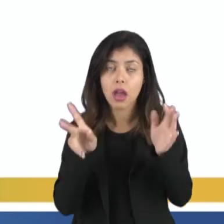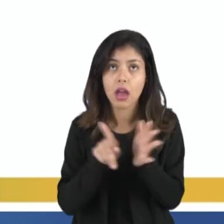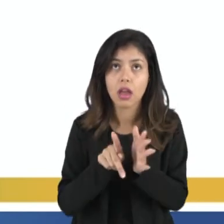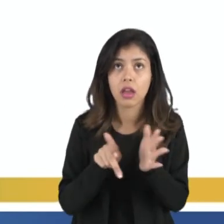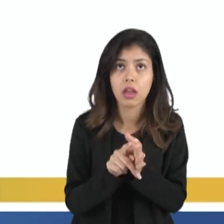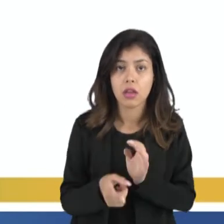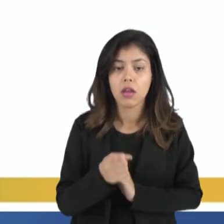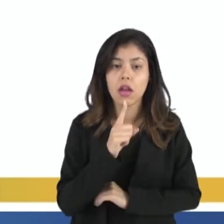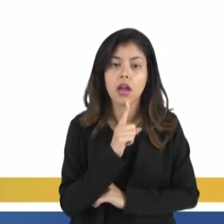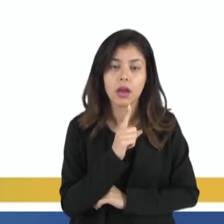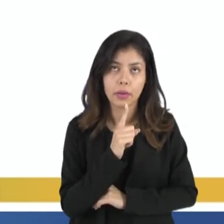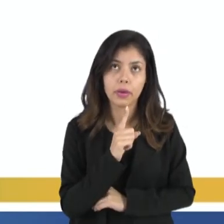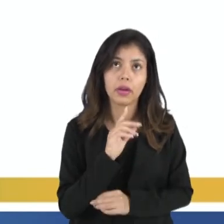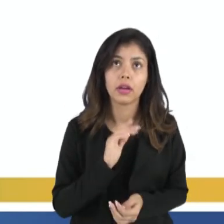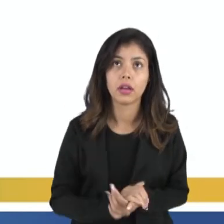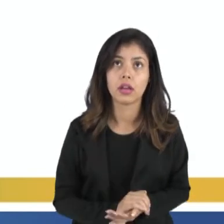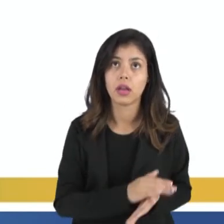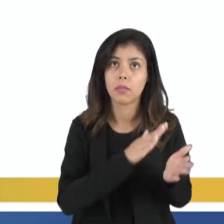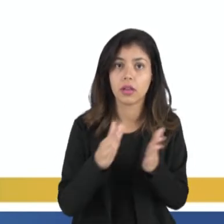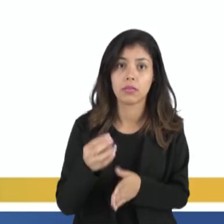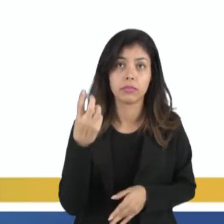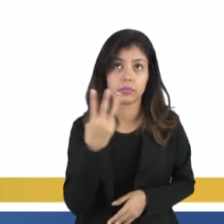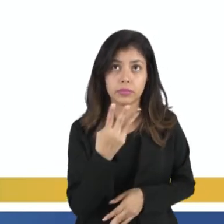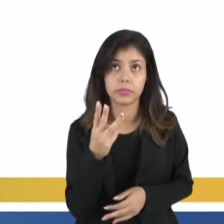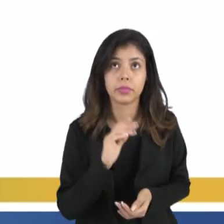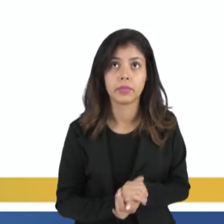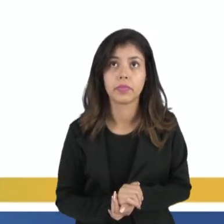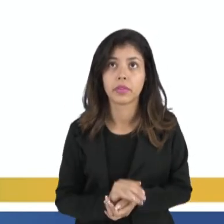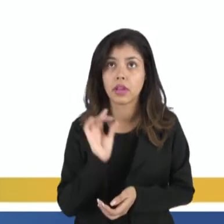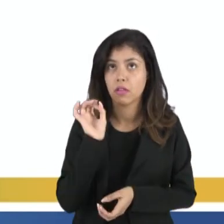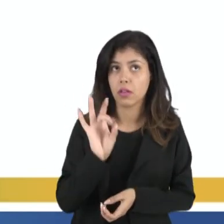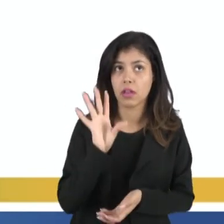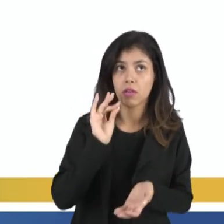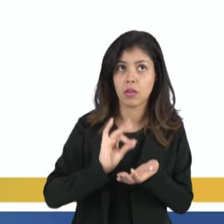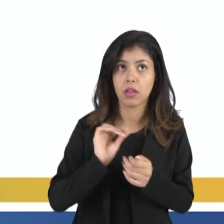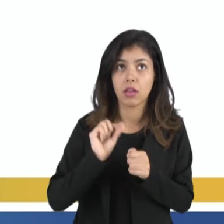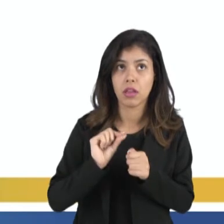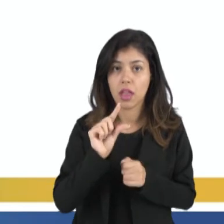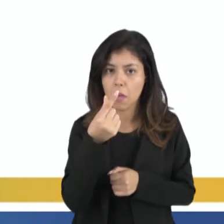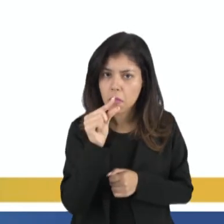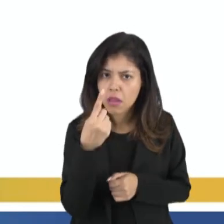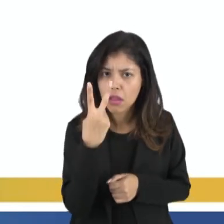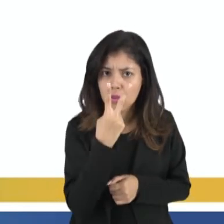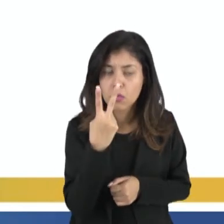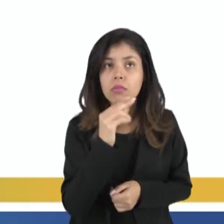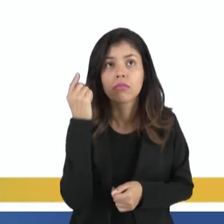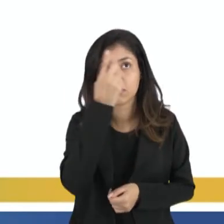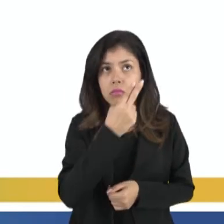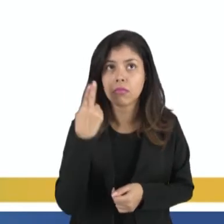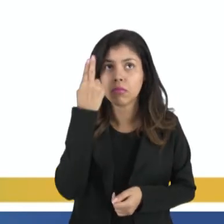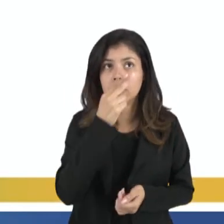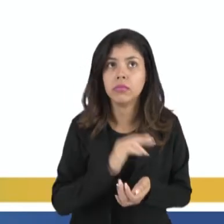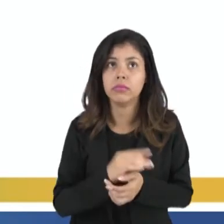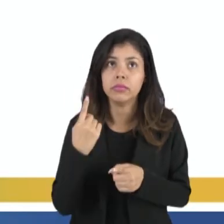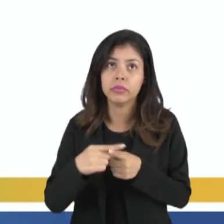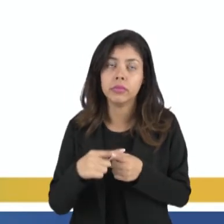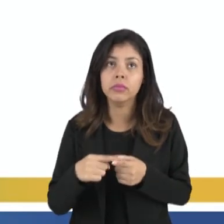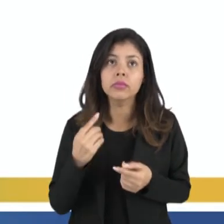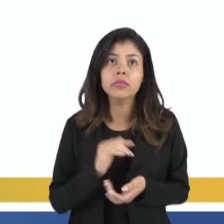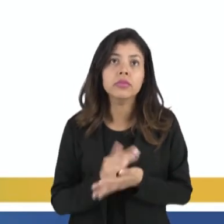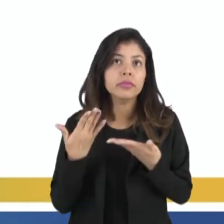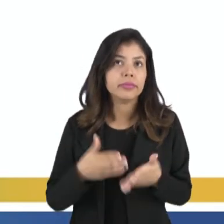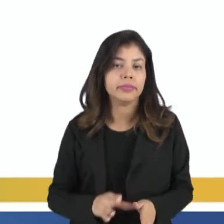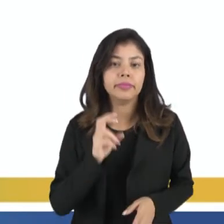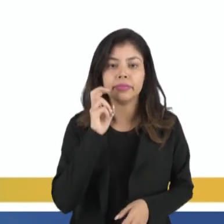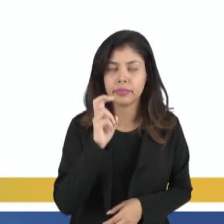precaução acendi um fósforo, passava das 3. Restava-me, portanto, menos de 2 horas, pois o trem chegaria às